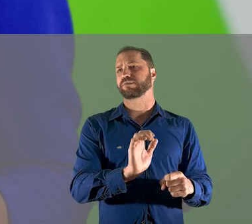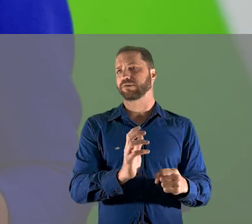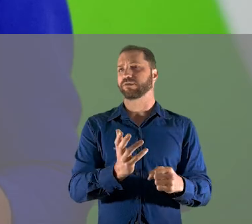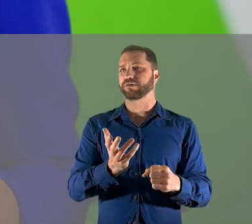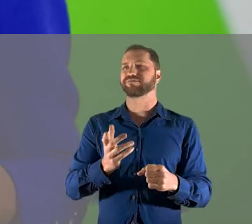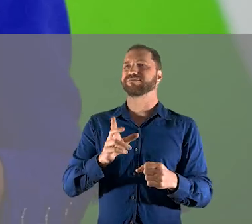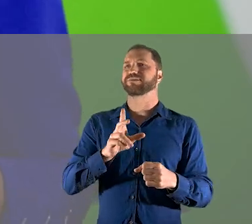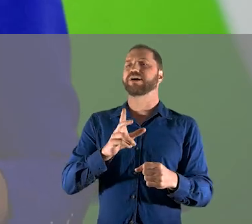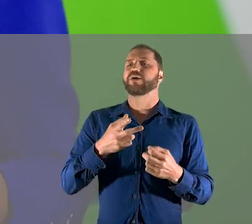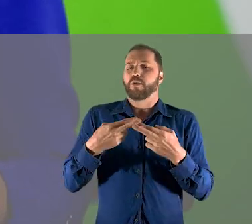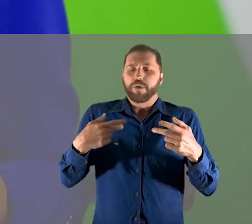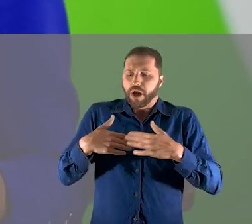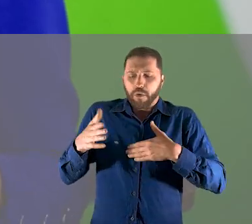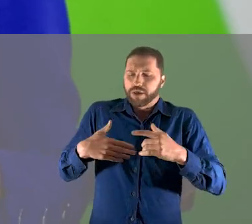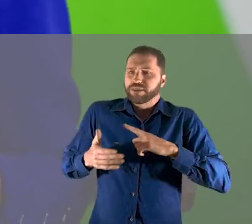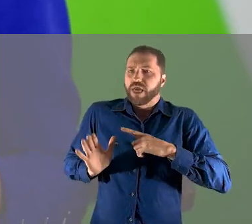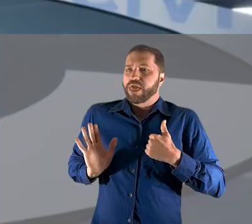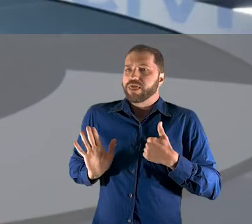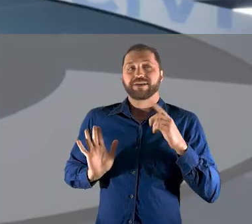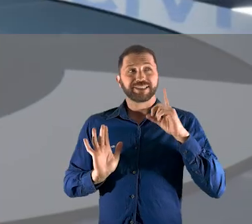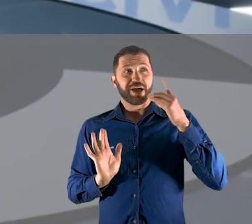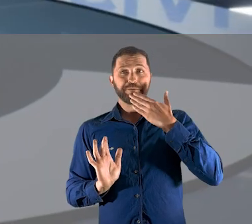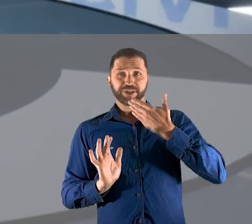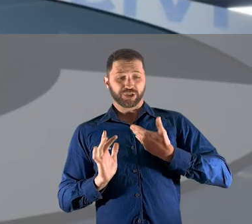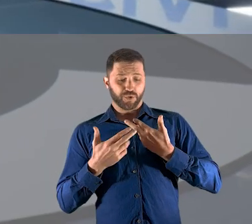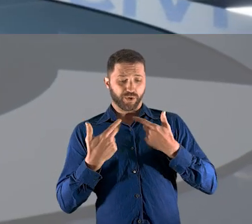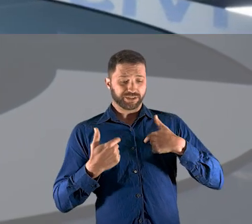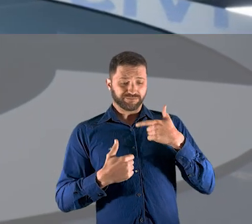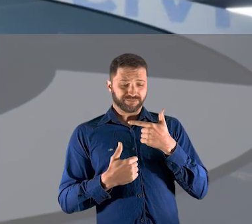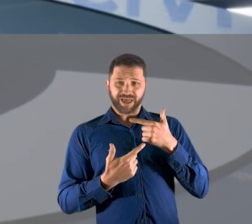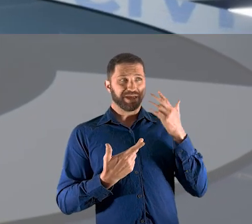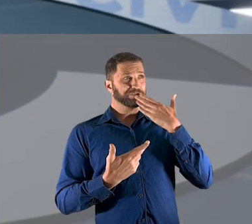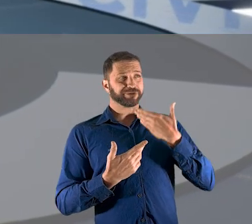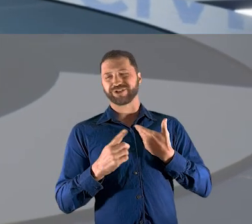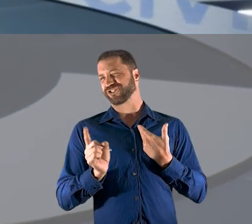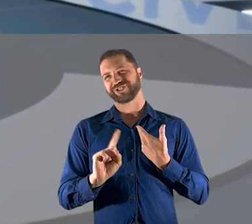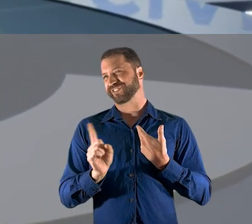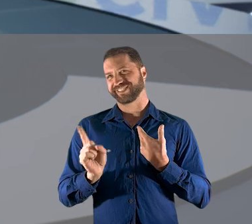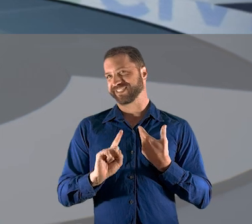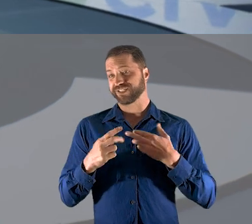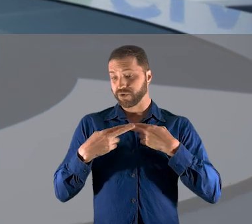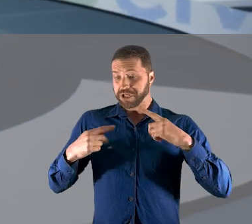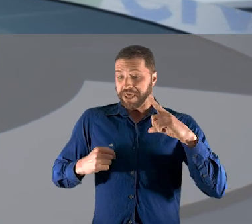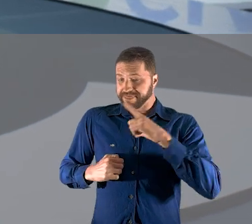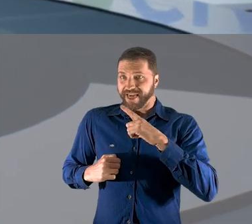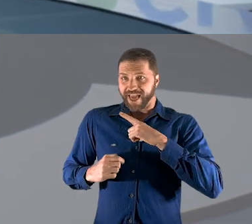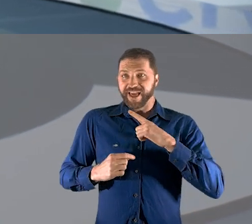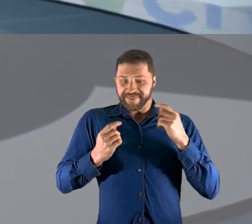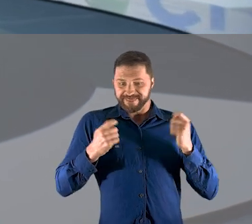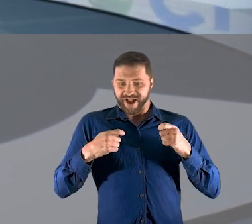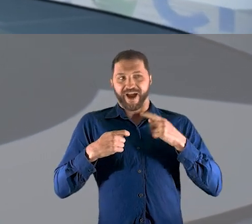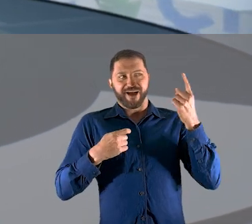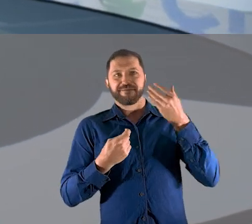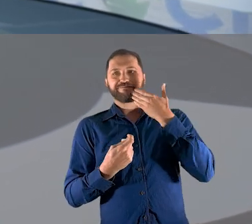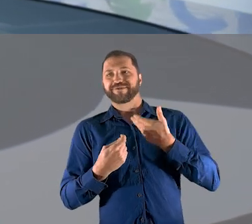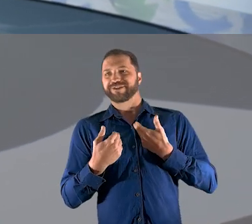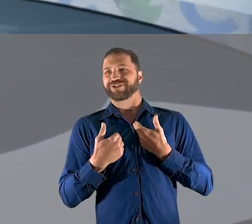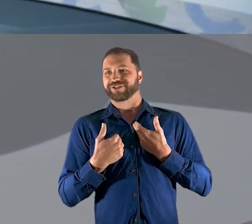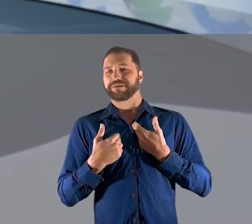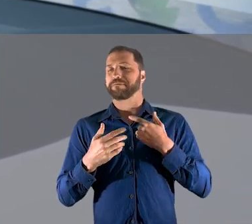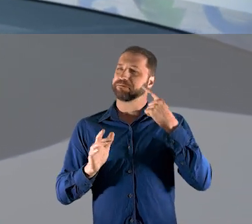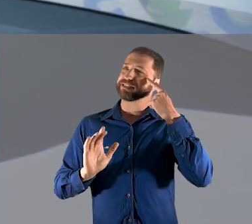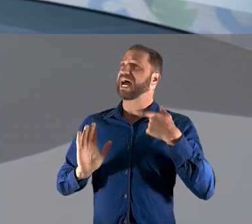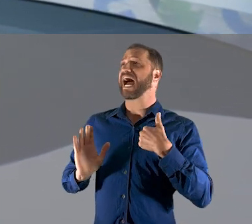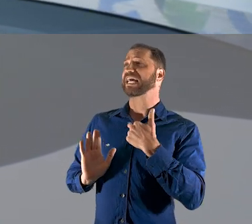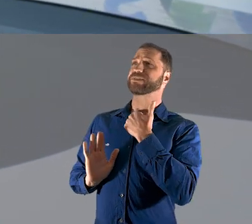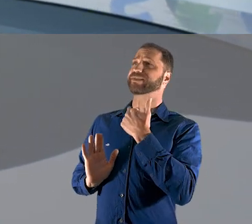não é com o que tem lembra Deus nunca vai pedir para a gente o que a gente não tem né não tem